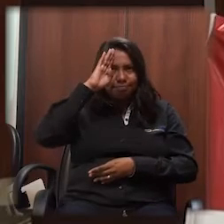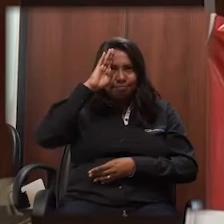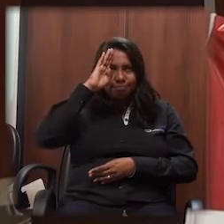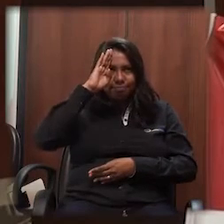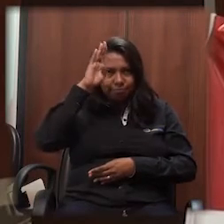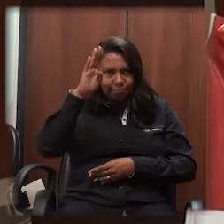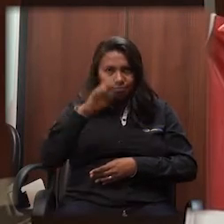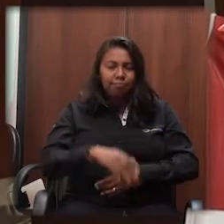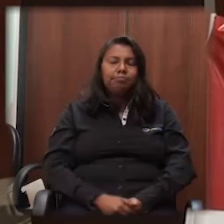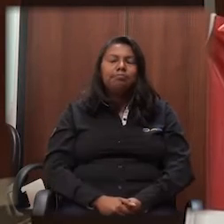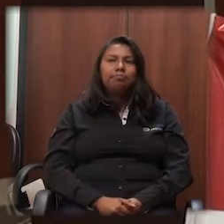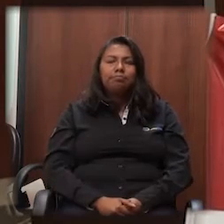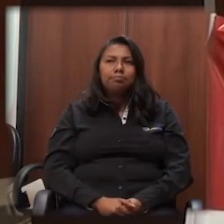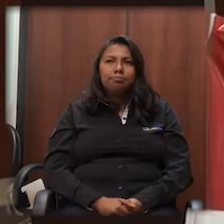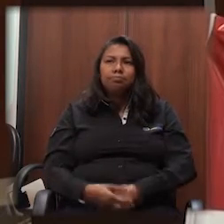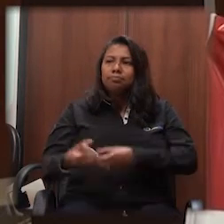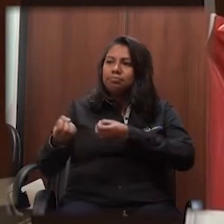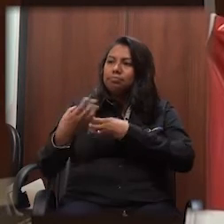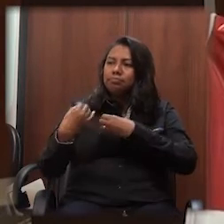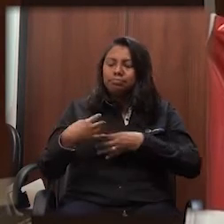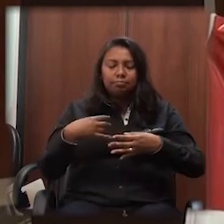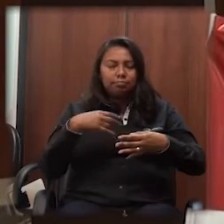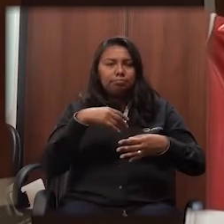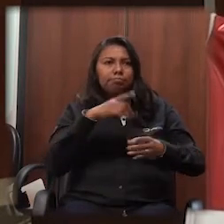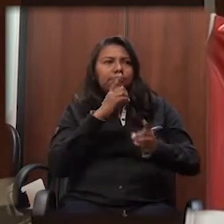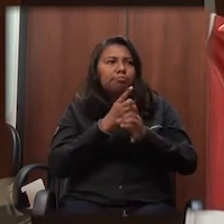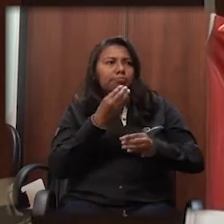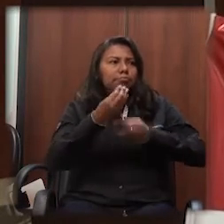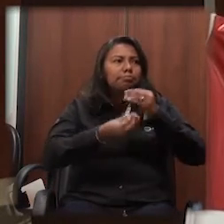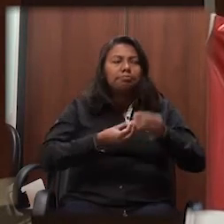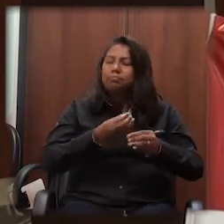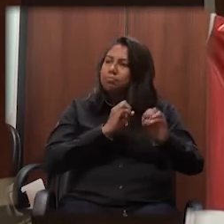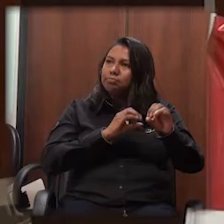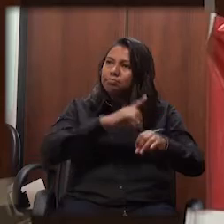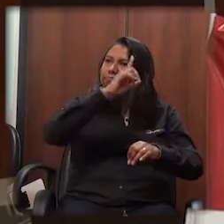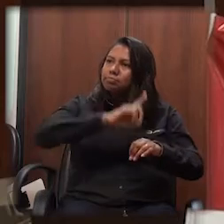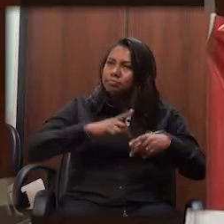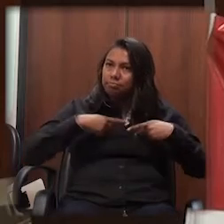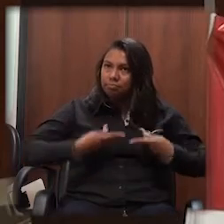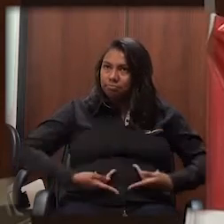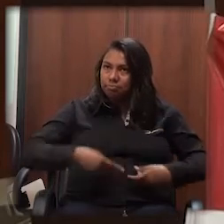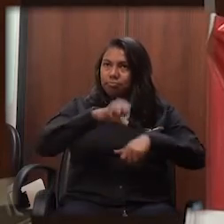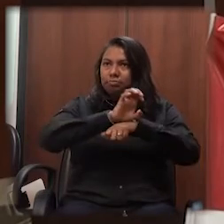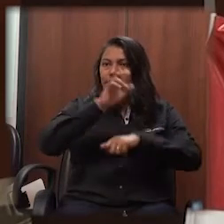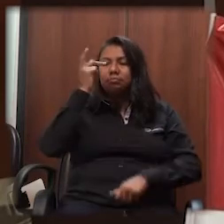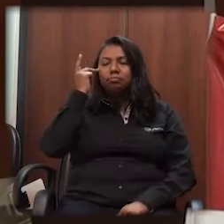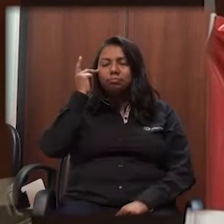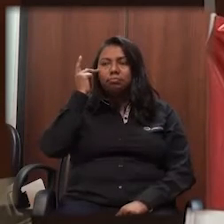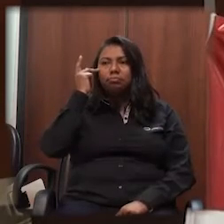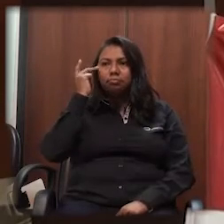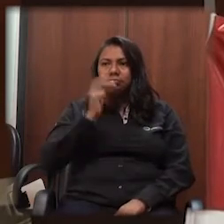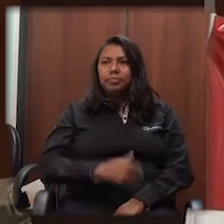primordial para ter esse mapeamento de como estava sendo tratada a questão da educação de direitos humanos no estado de São Paulo.